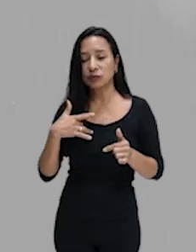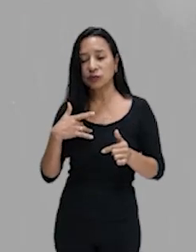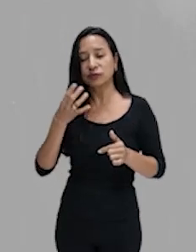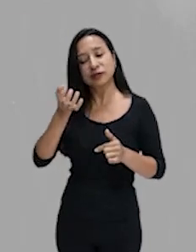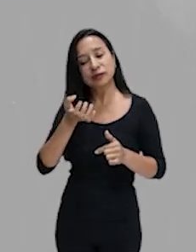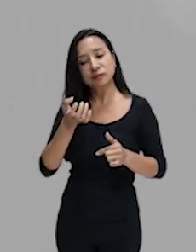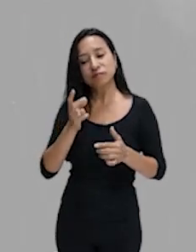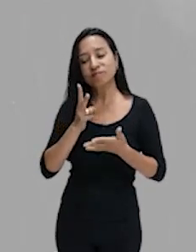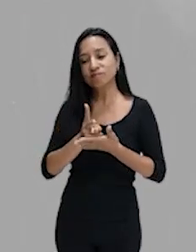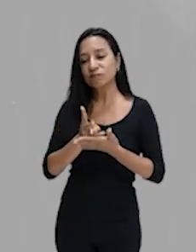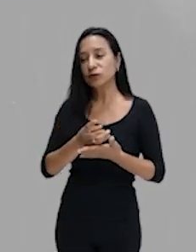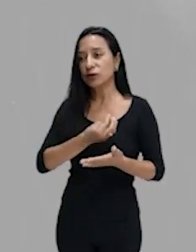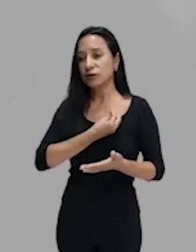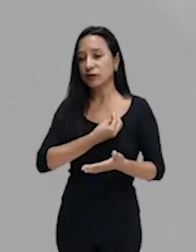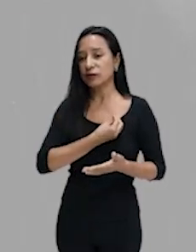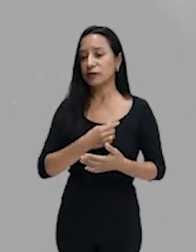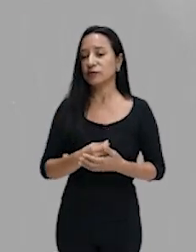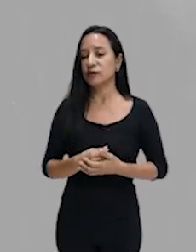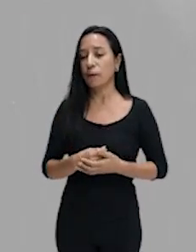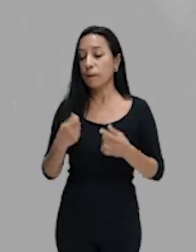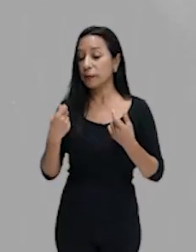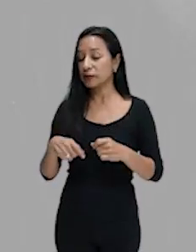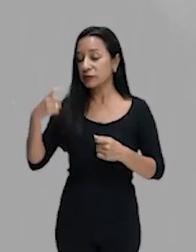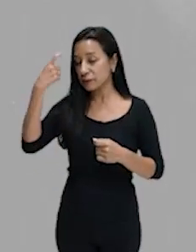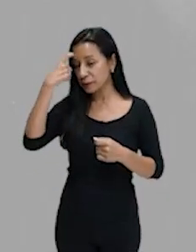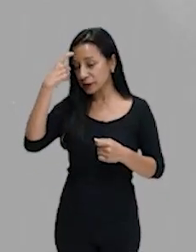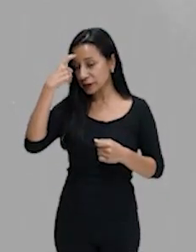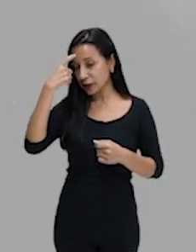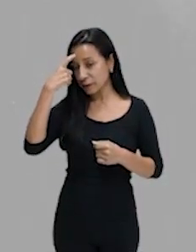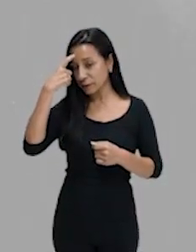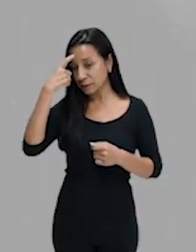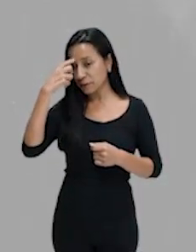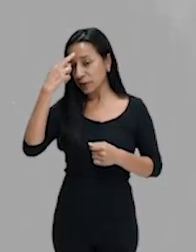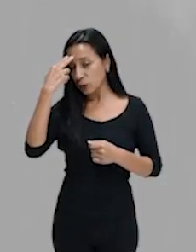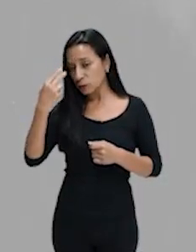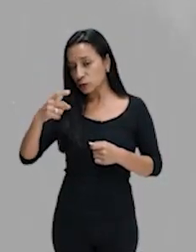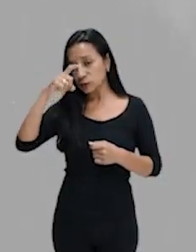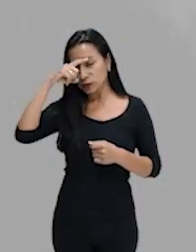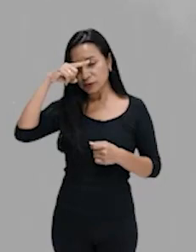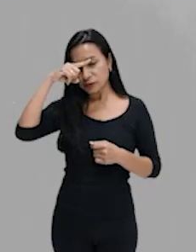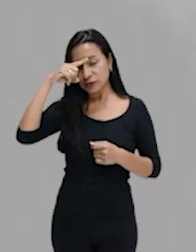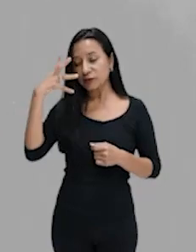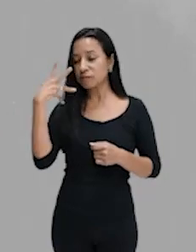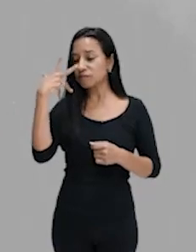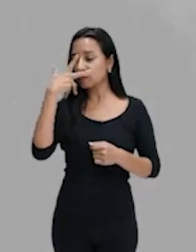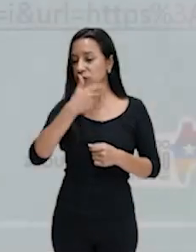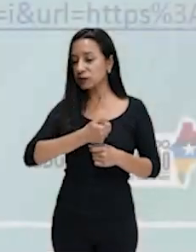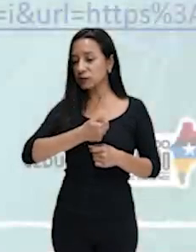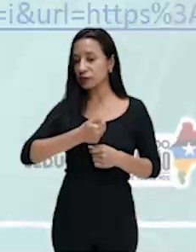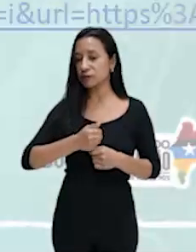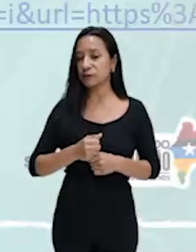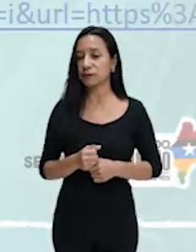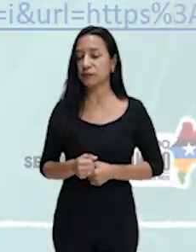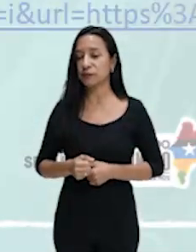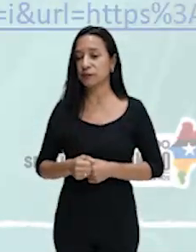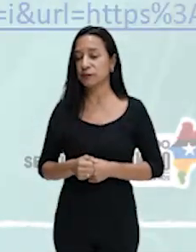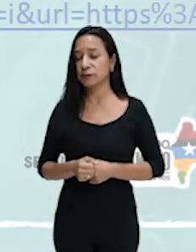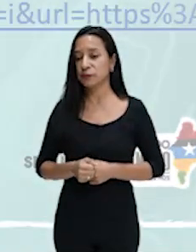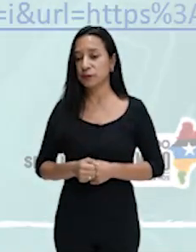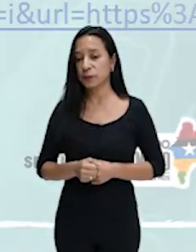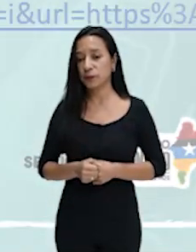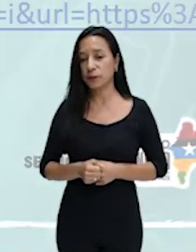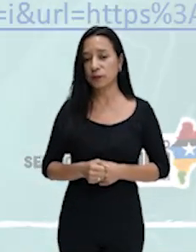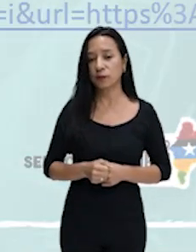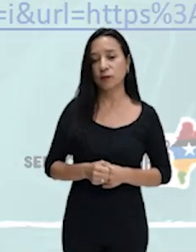continuar vivendo. É um caso para se repensar. A história de Frida é lindíssima, é uma história inspiradora. Então, a maternidade era